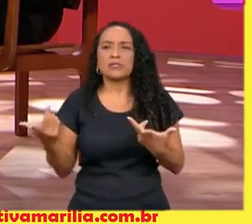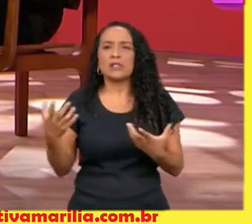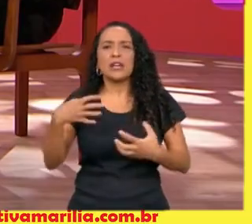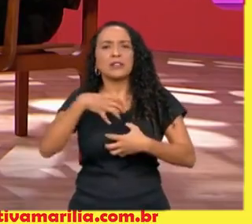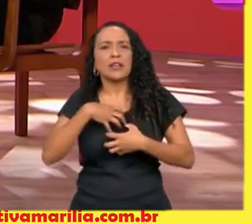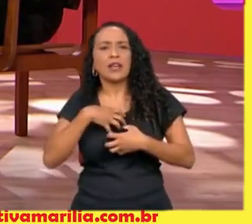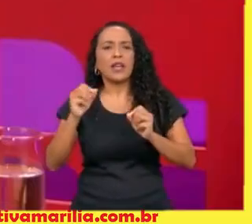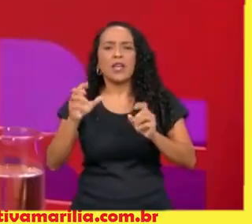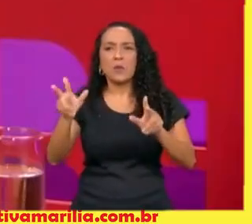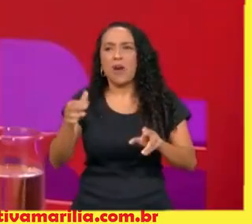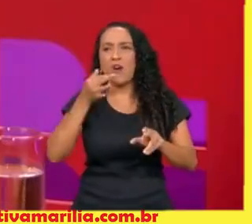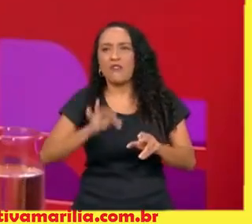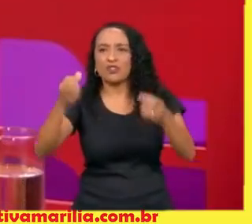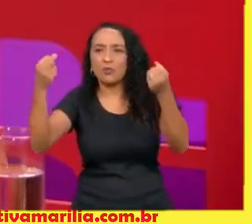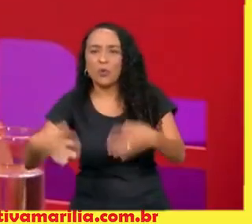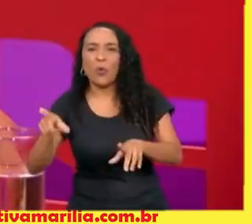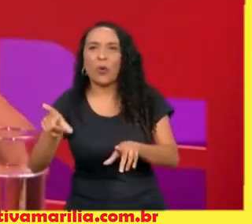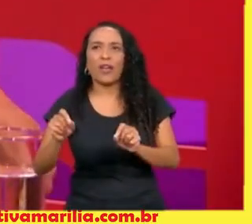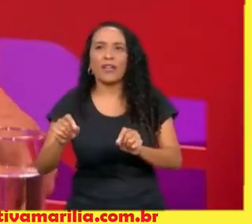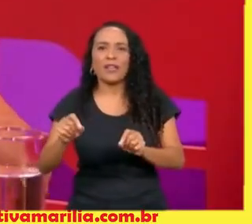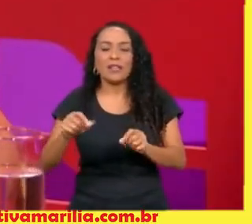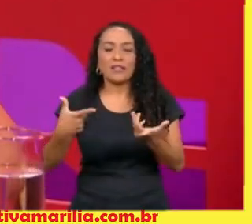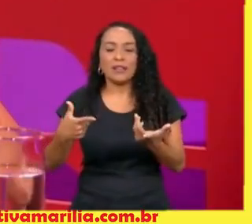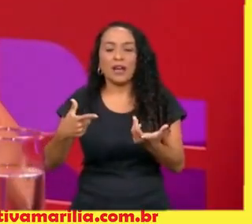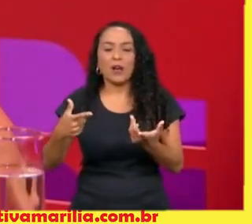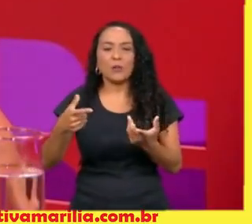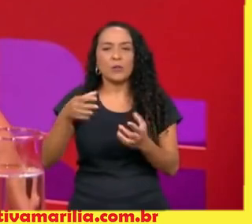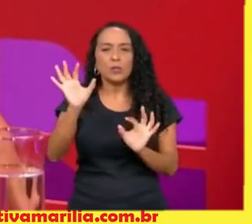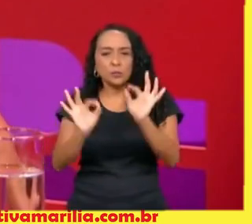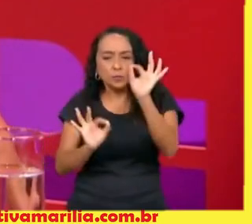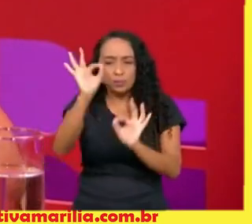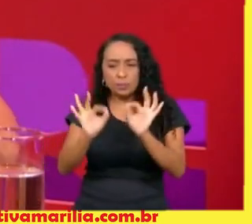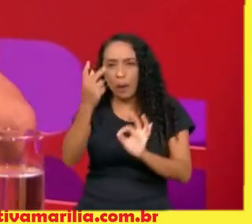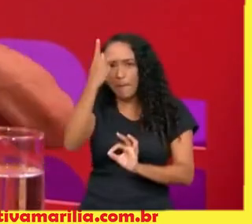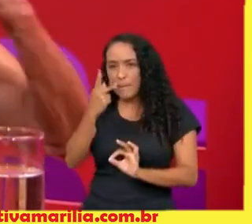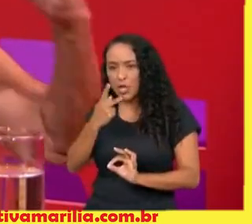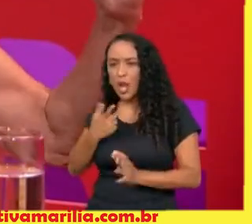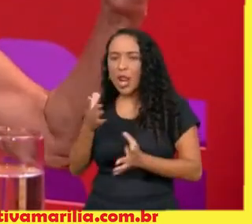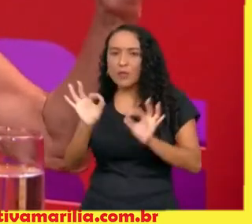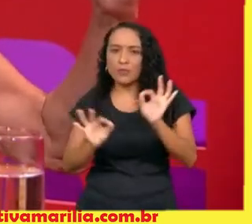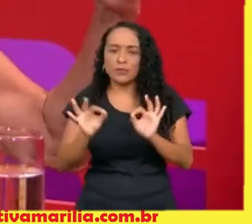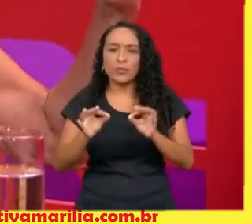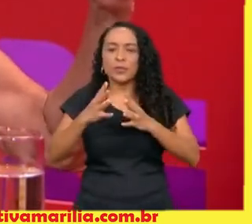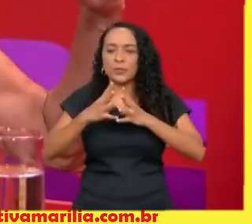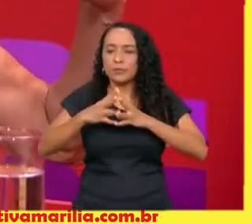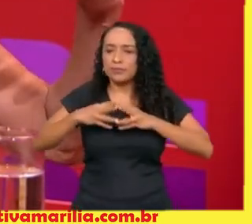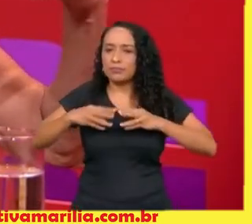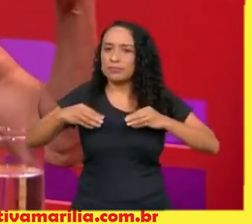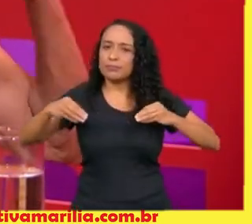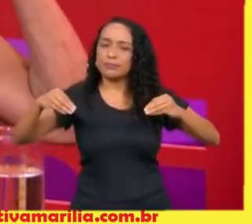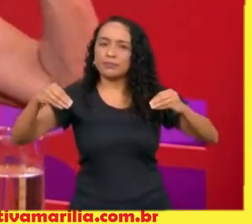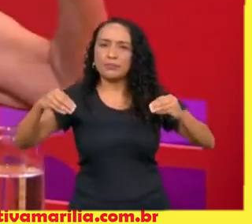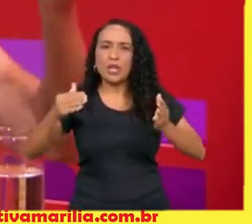fenômeno que o Freud diz, quer dizer, aquela sua contorno da personalidade, ela se dilui um pouco, você começa